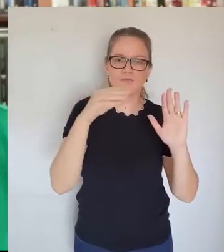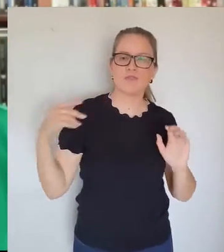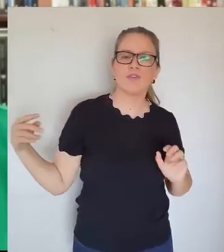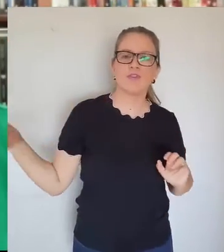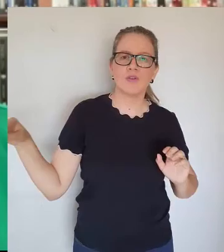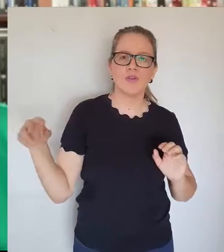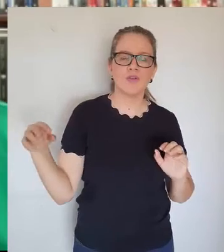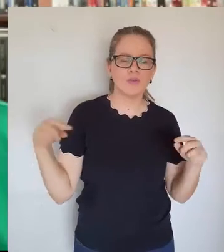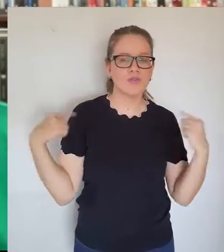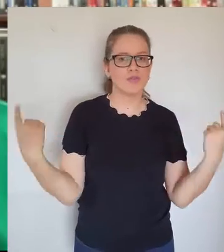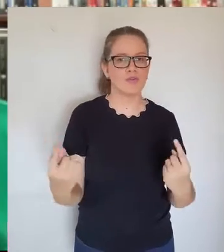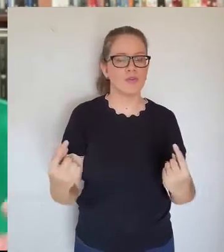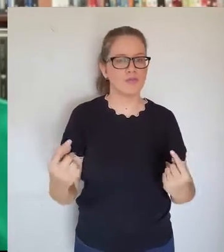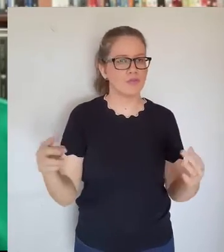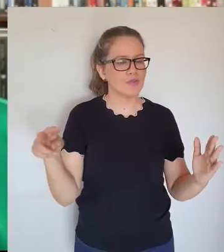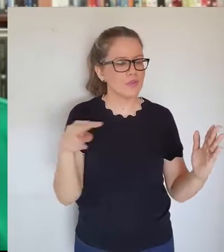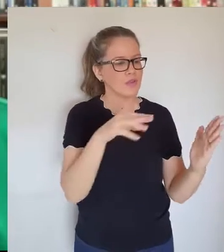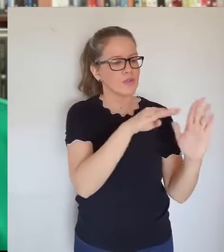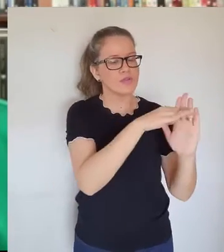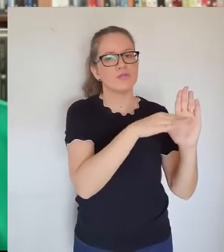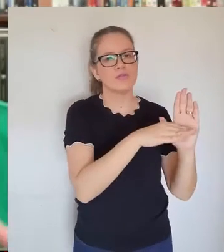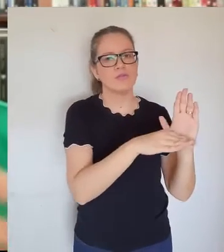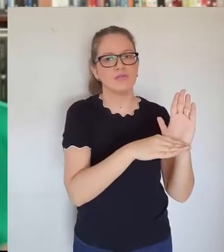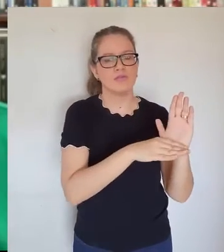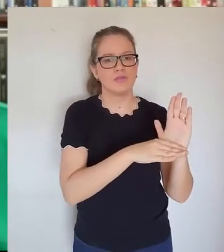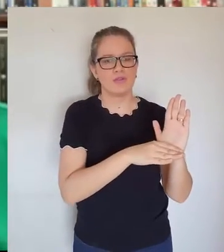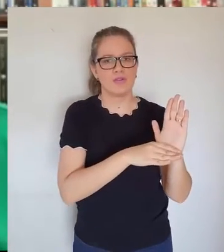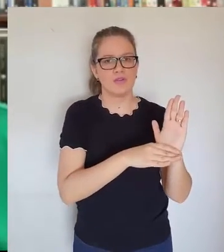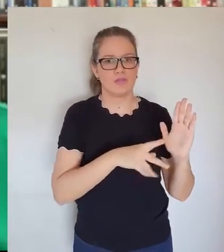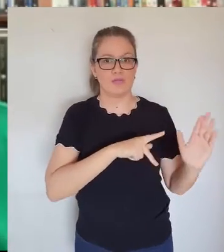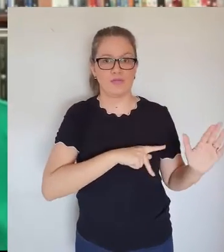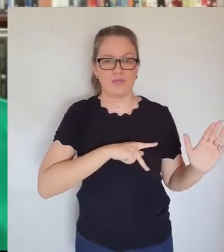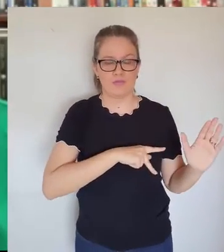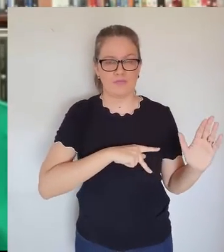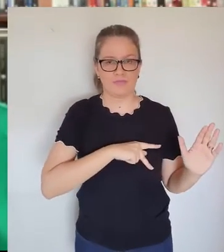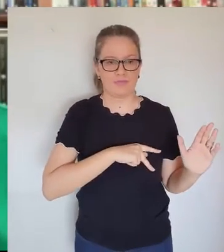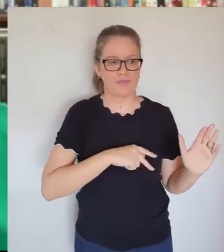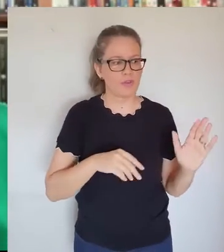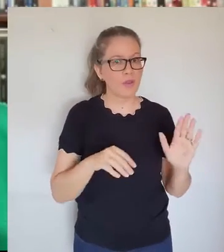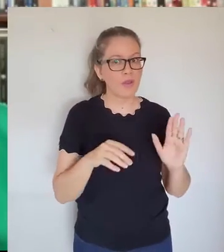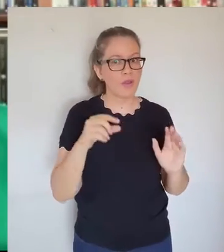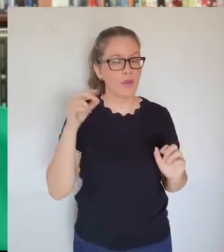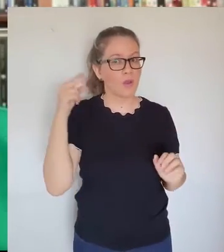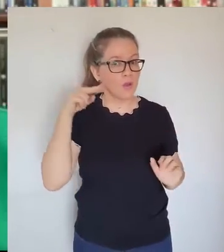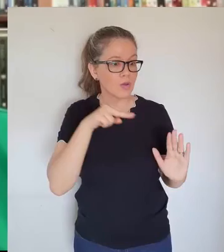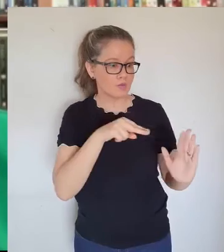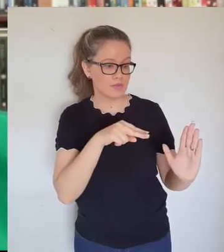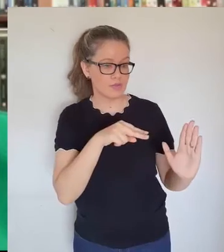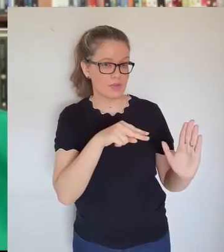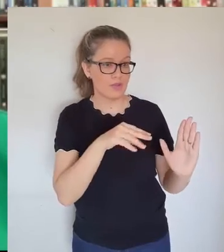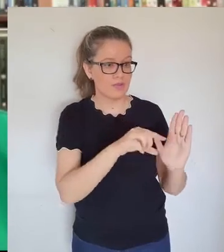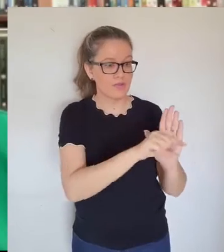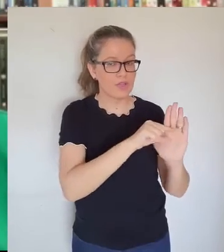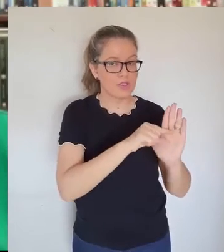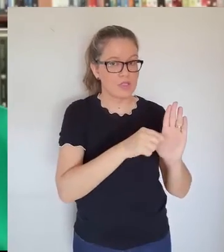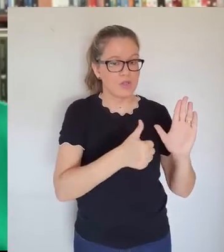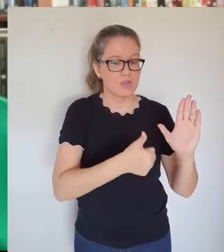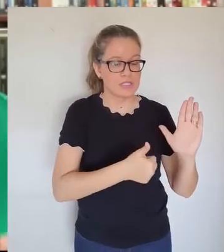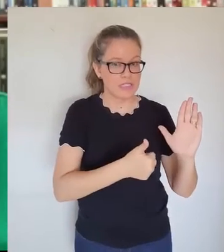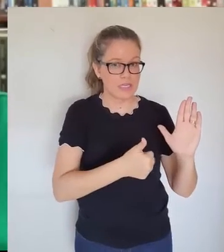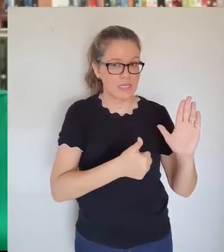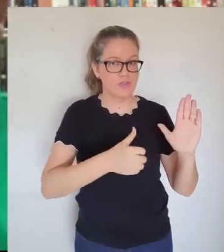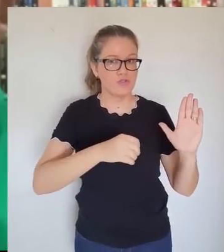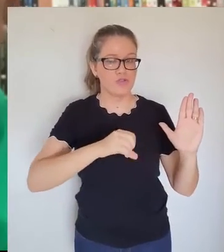considerações do apóstolo Paulo, o testemunho que ele dá a respeito dos seus companheiros. Observe aí, versículos 7 a 9,